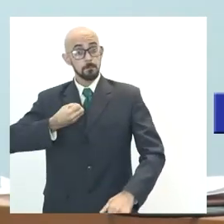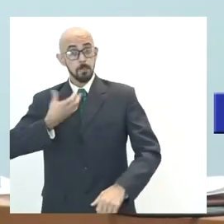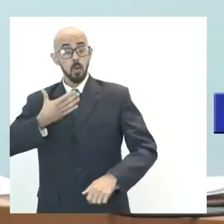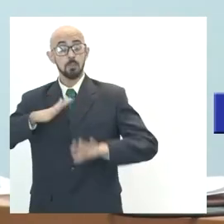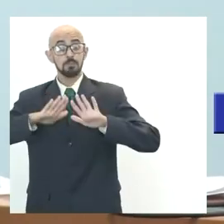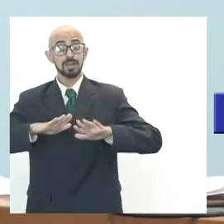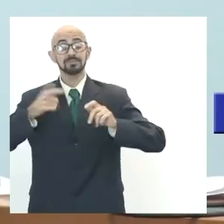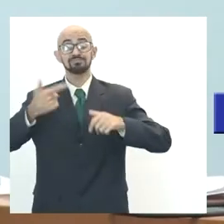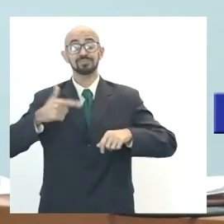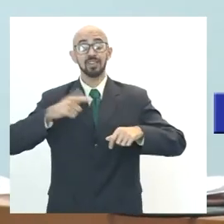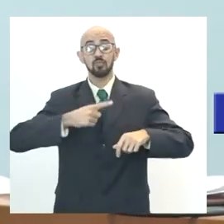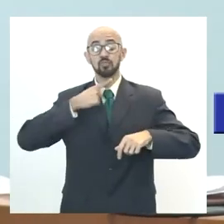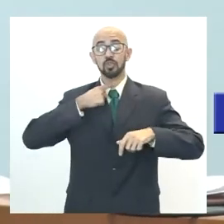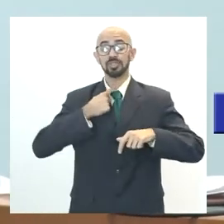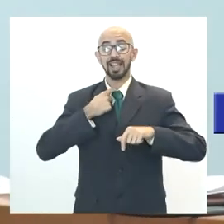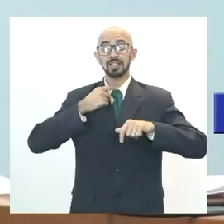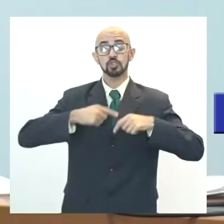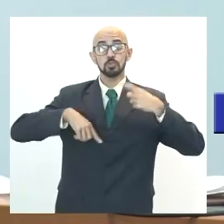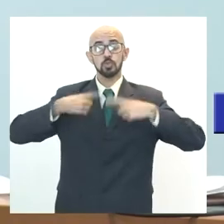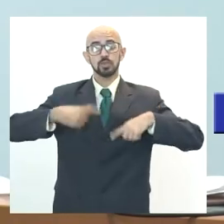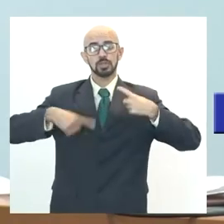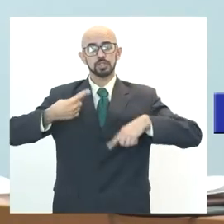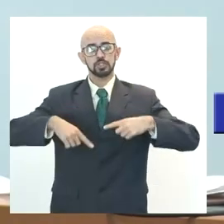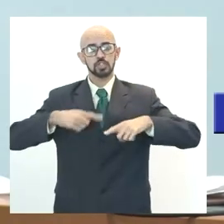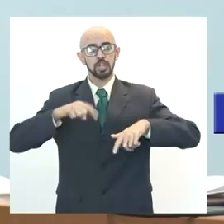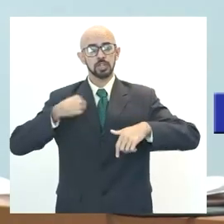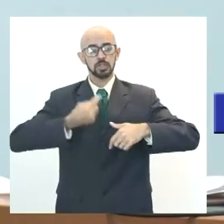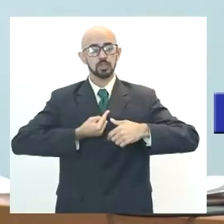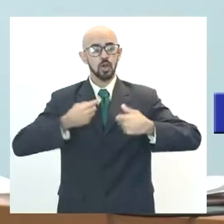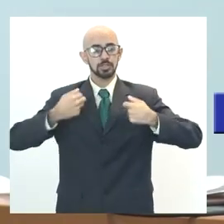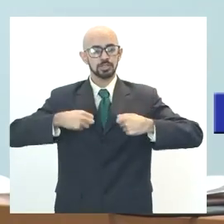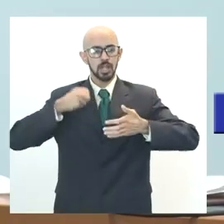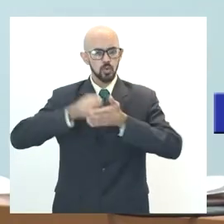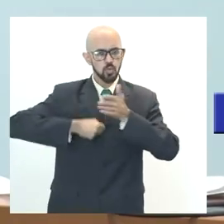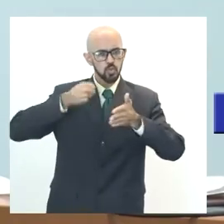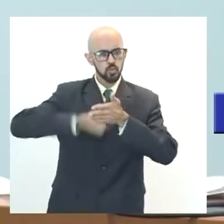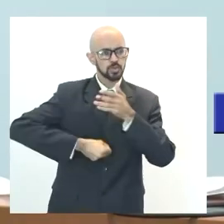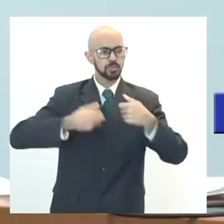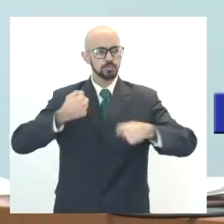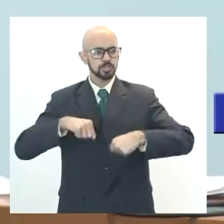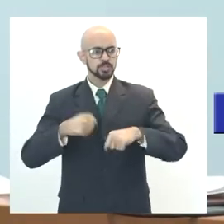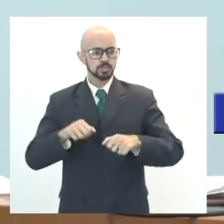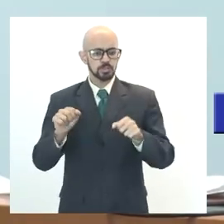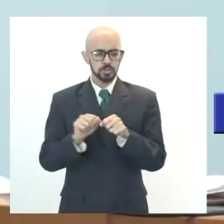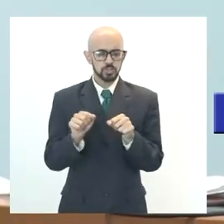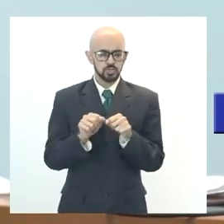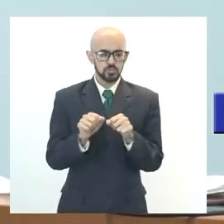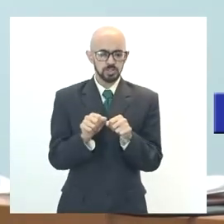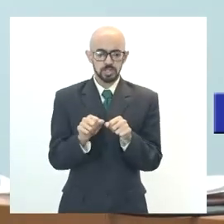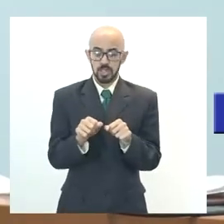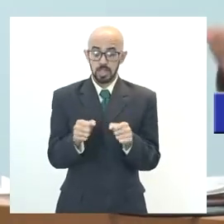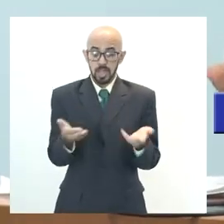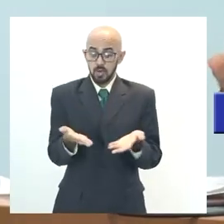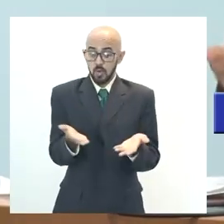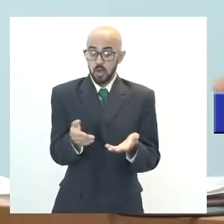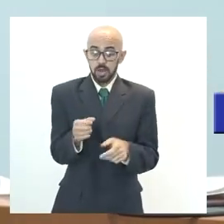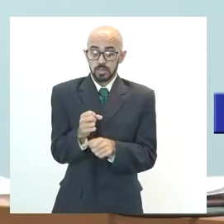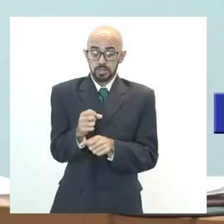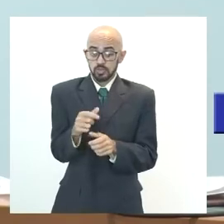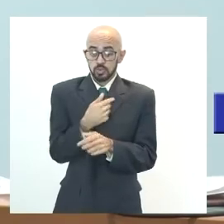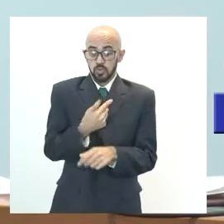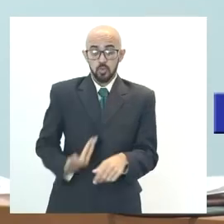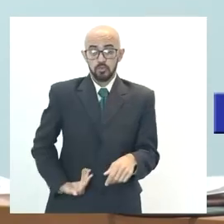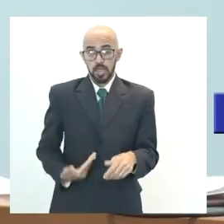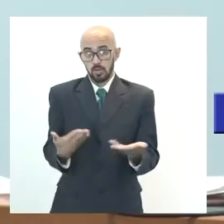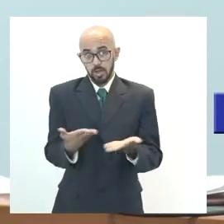vontade política de fazer isso nossa luta tem que ser é uma reforma tributária não sei se desse governo se no próximo à queima-roupa permanente